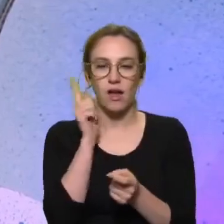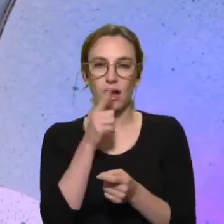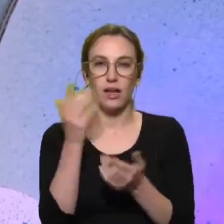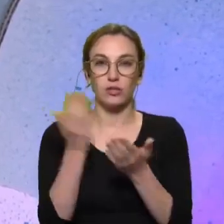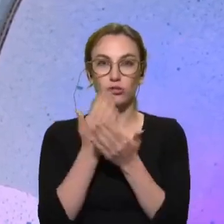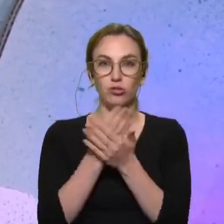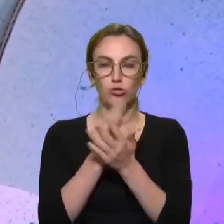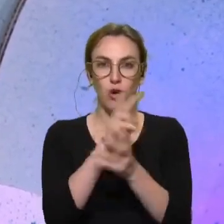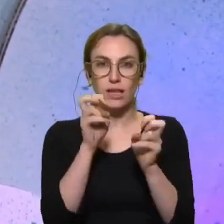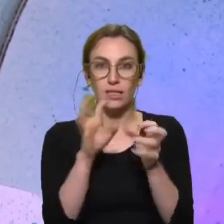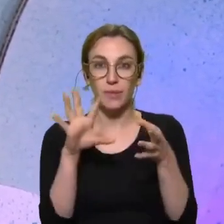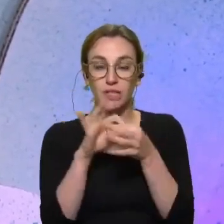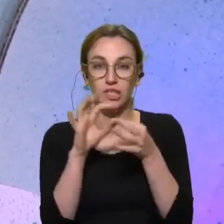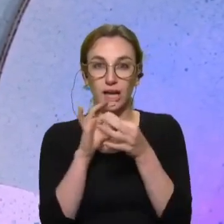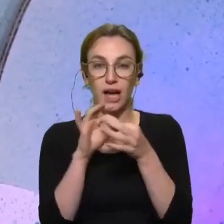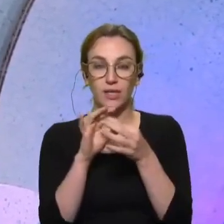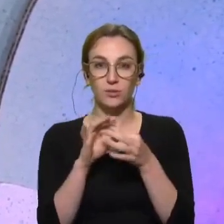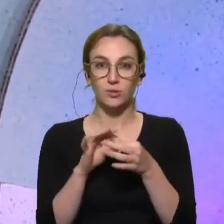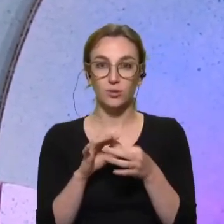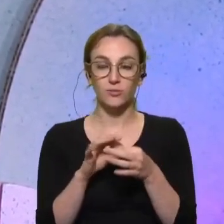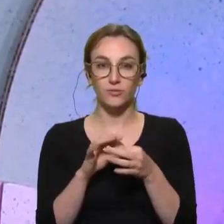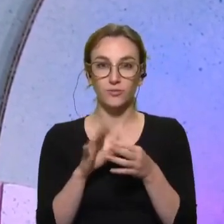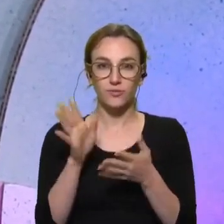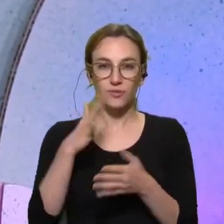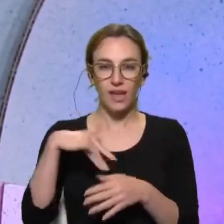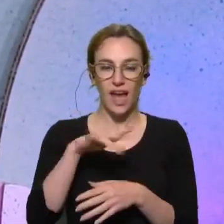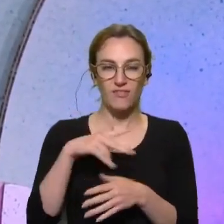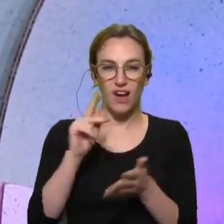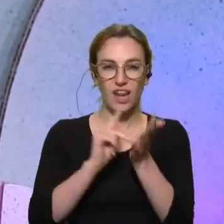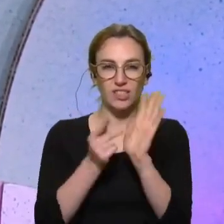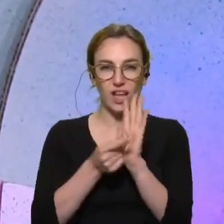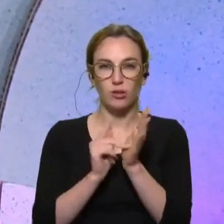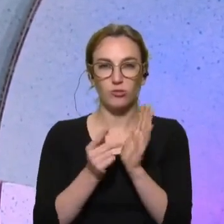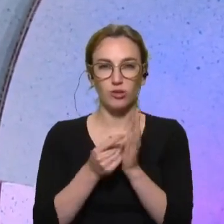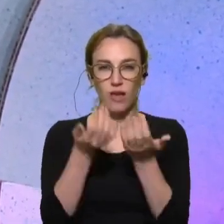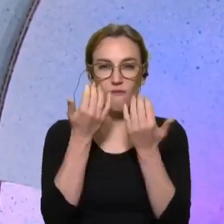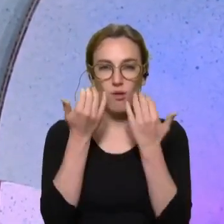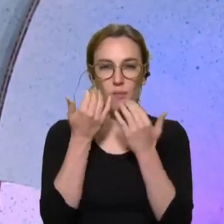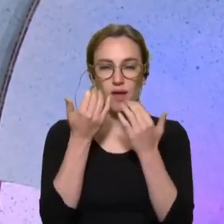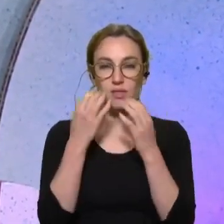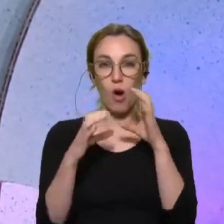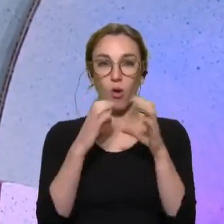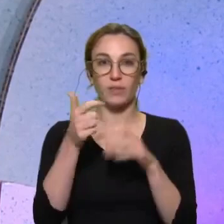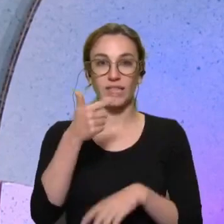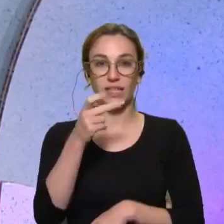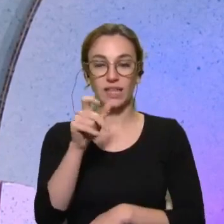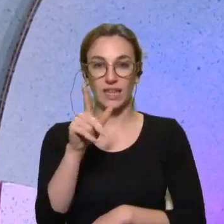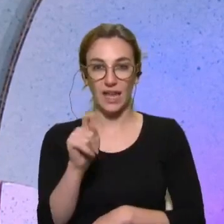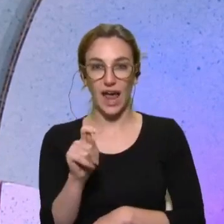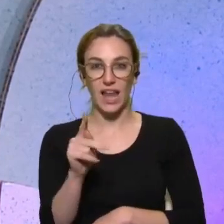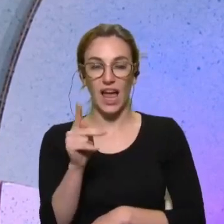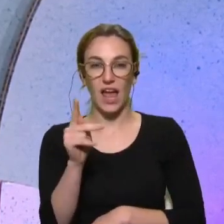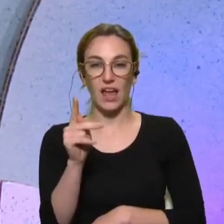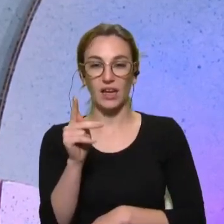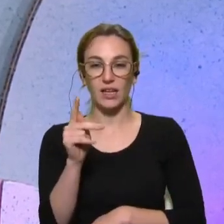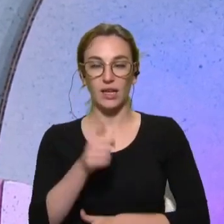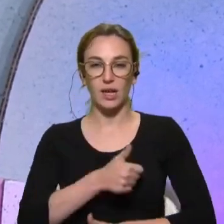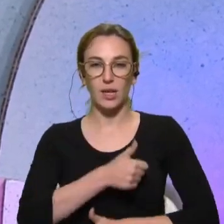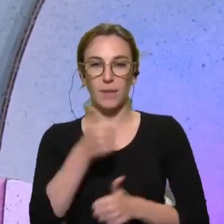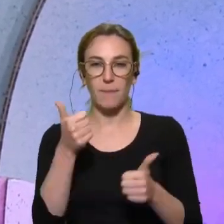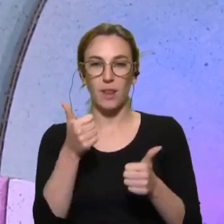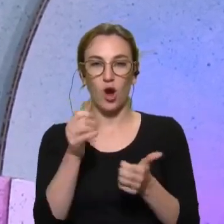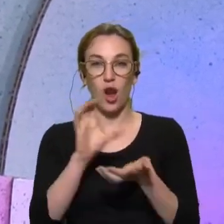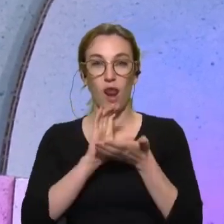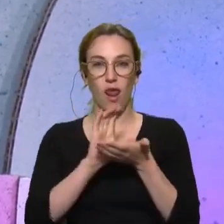temas relacionados com as áreas de tecnologias de informação, telecomunicações e média. Falo-vos do Best Thesis